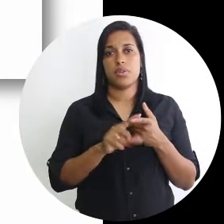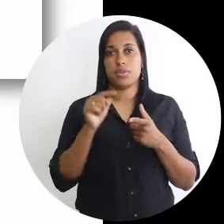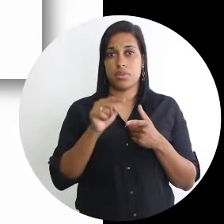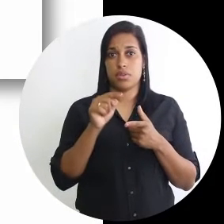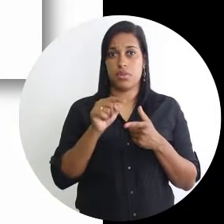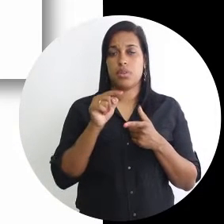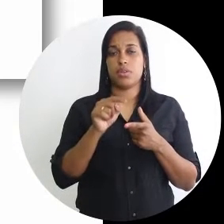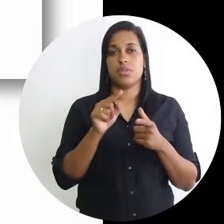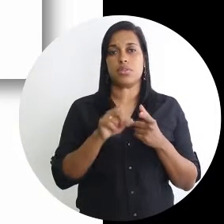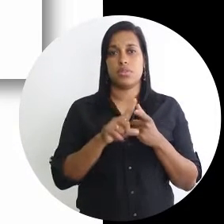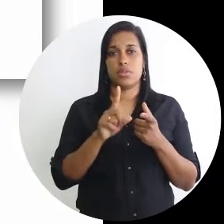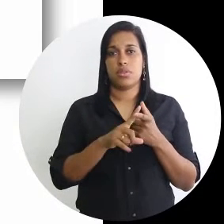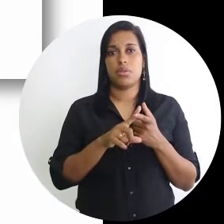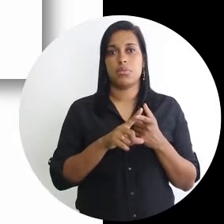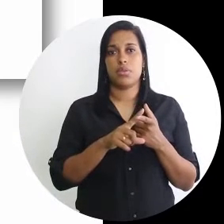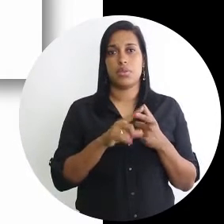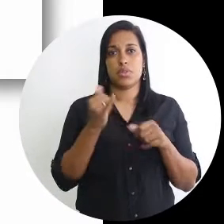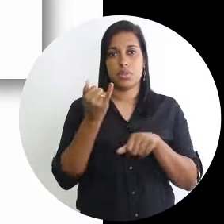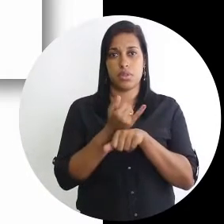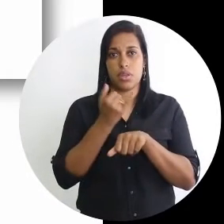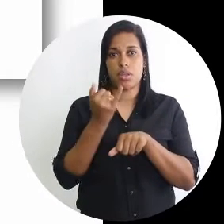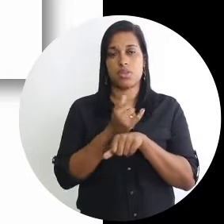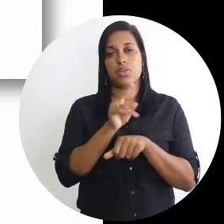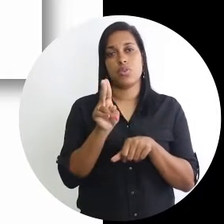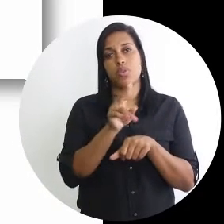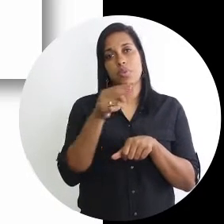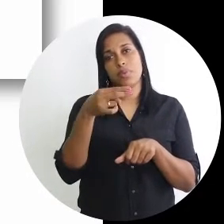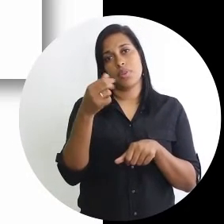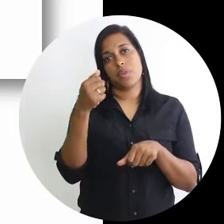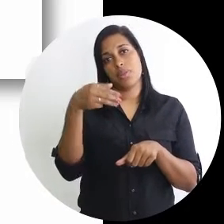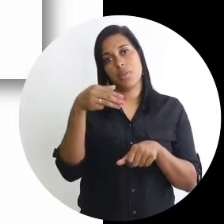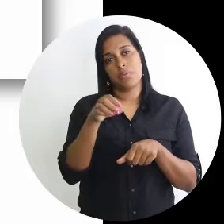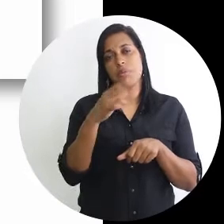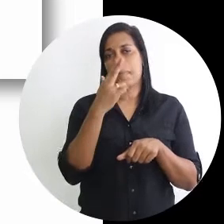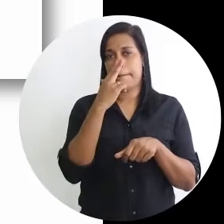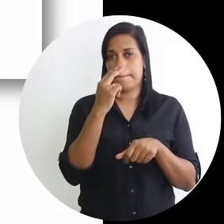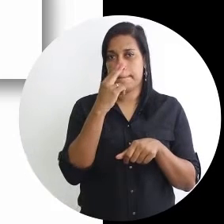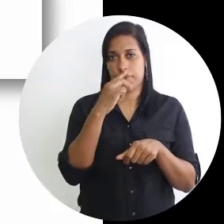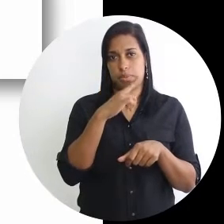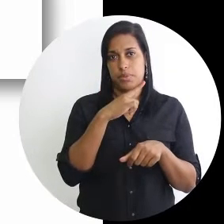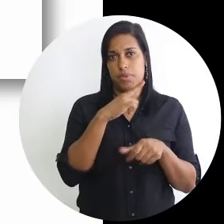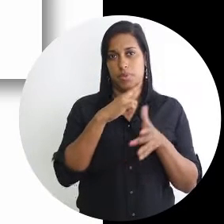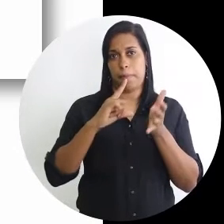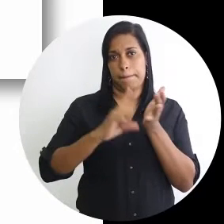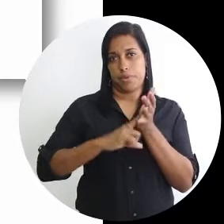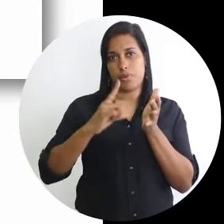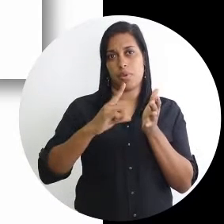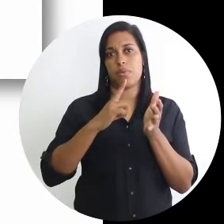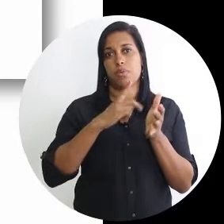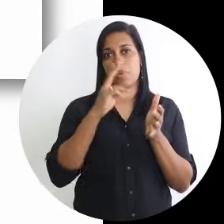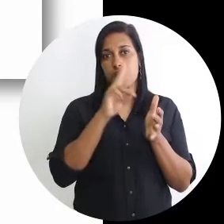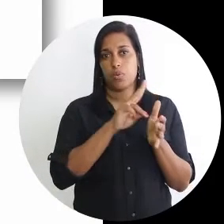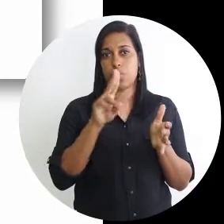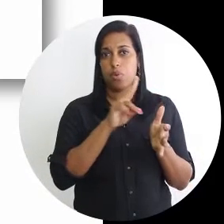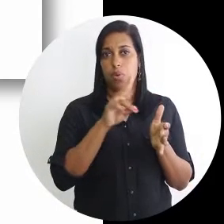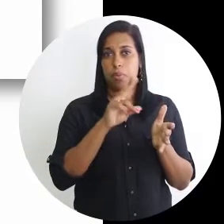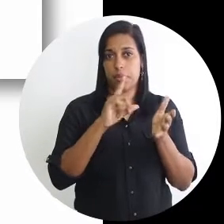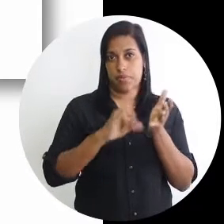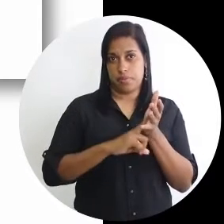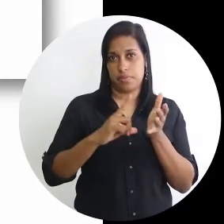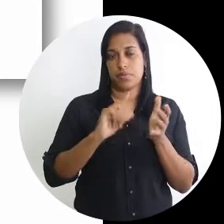desse componente aqui, desse edit text, que o nome dele é name. Da mesma forma, a gente também tem um botão. O nome desse